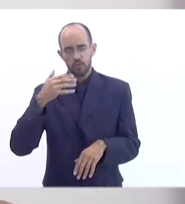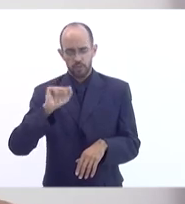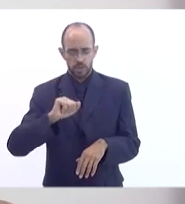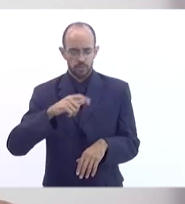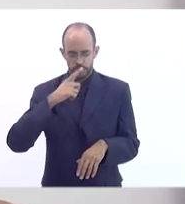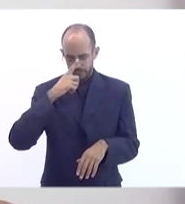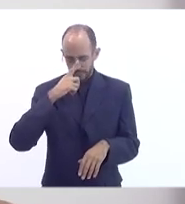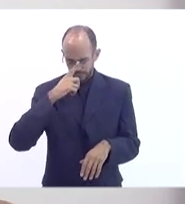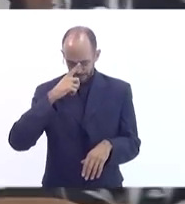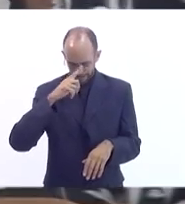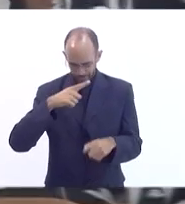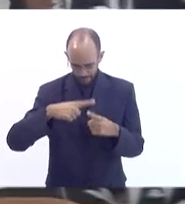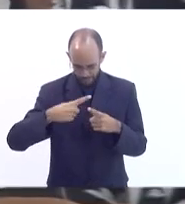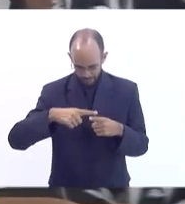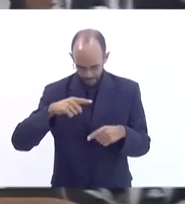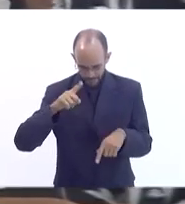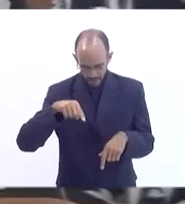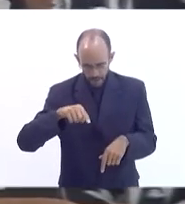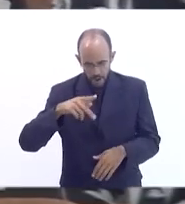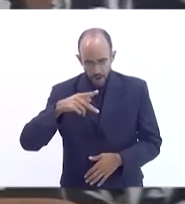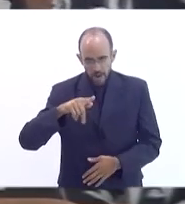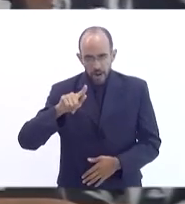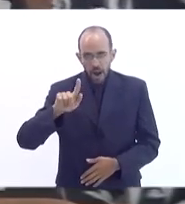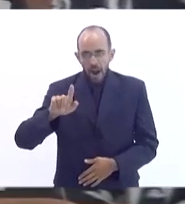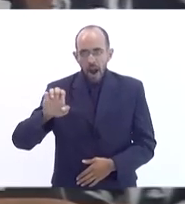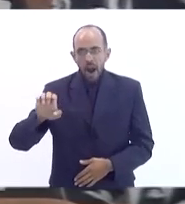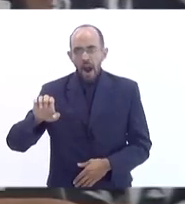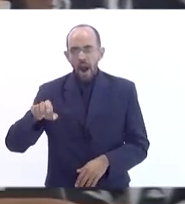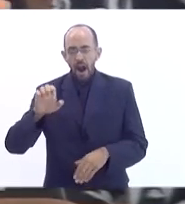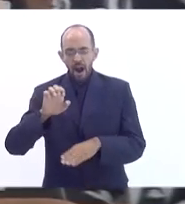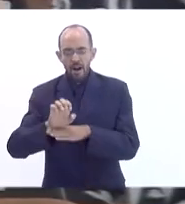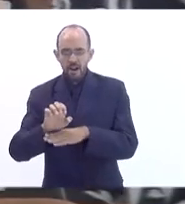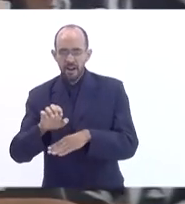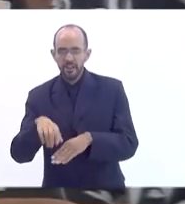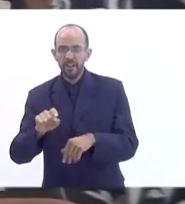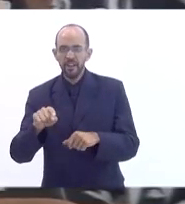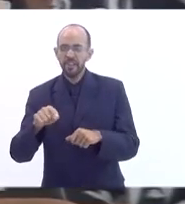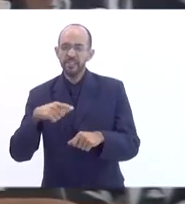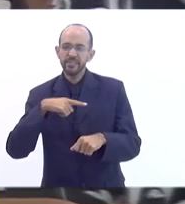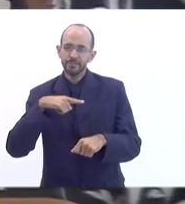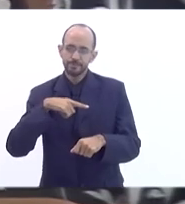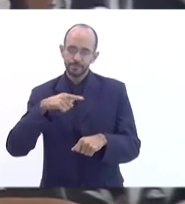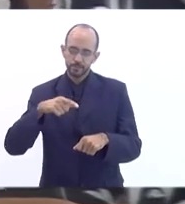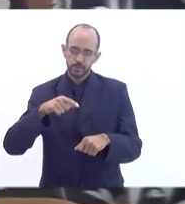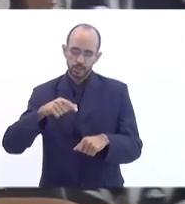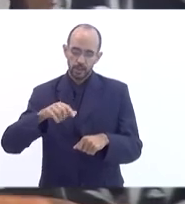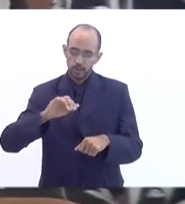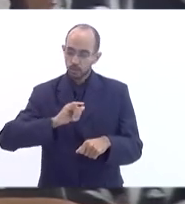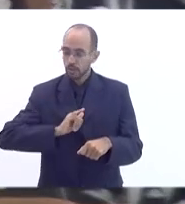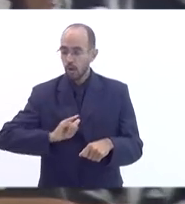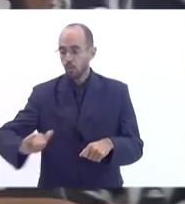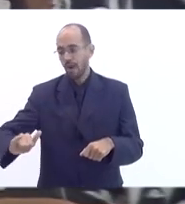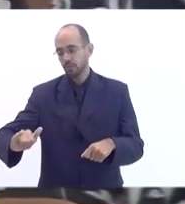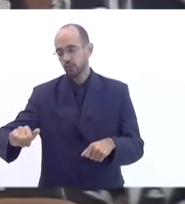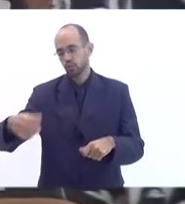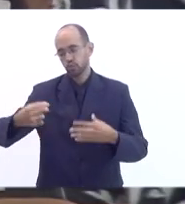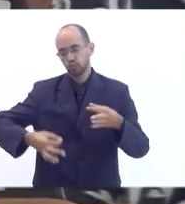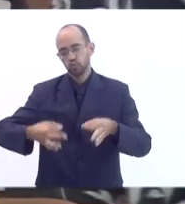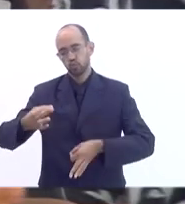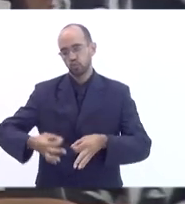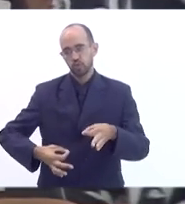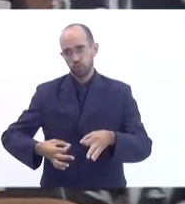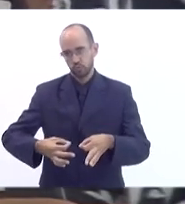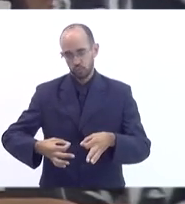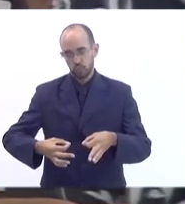determinar porque a pgf A quem cabe no âmbito do Governo do Estado da o comando jurídico e obviamente que se trata de